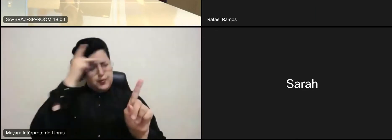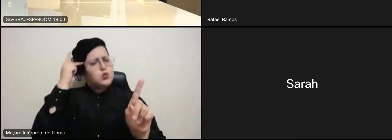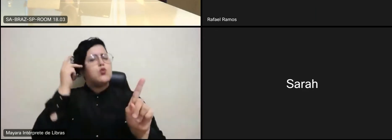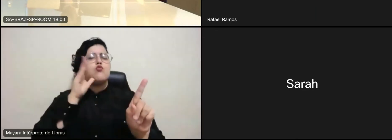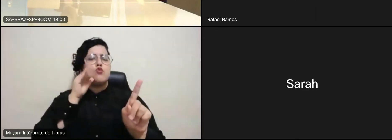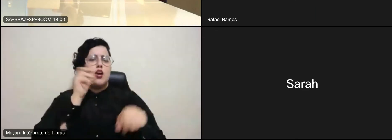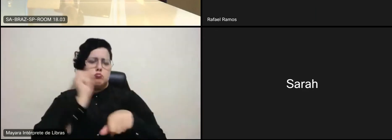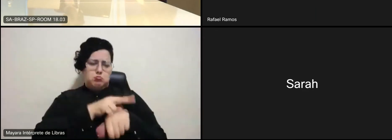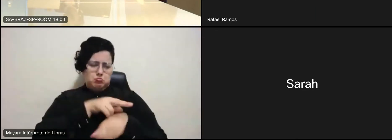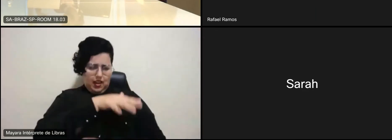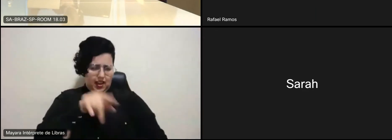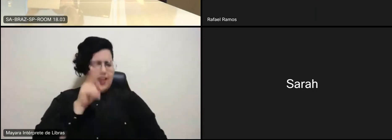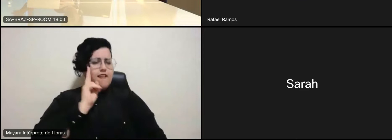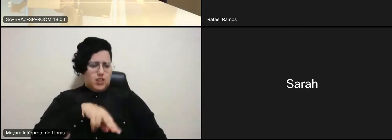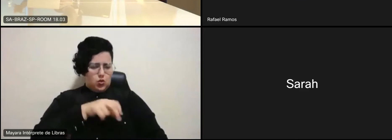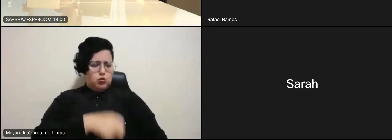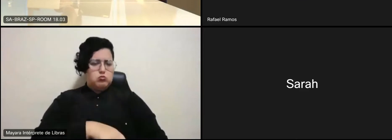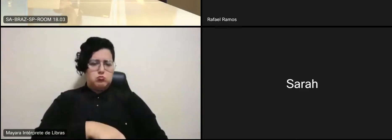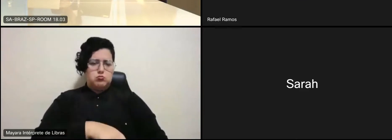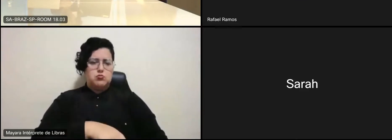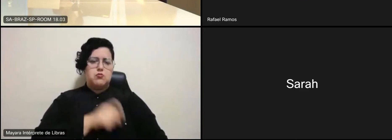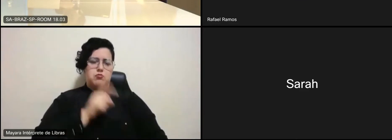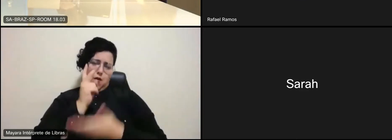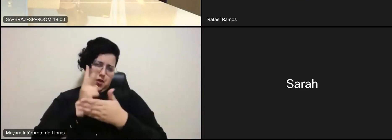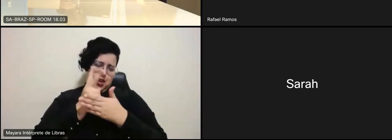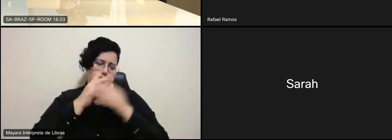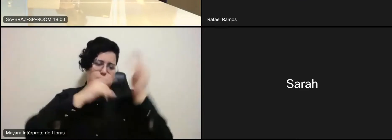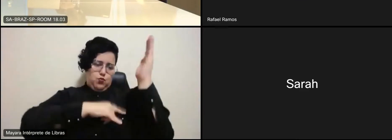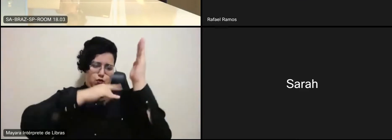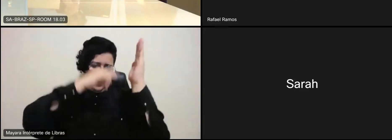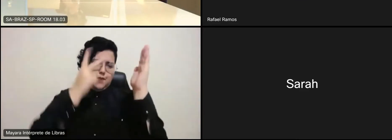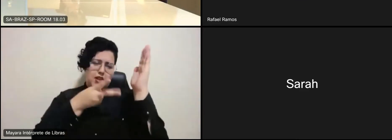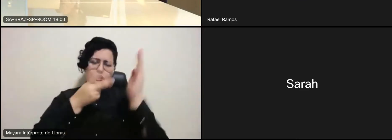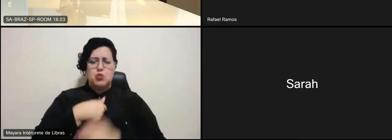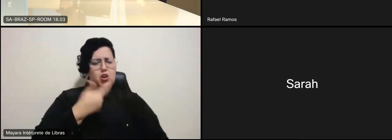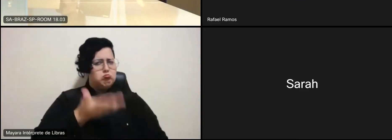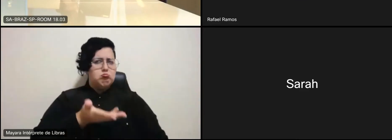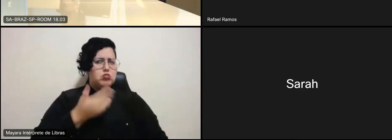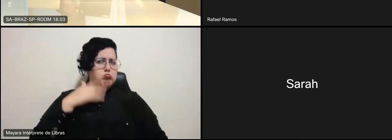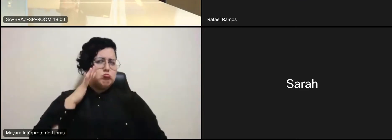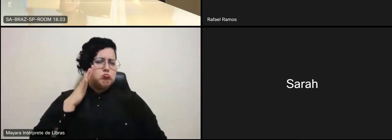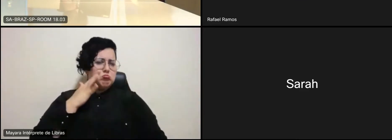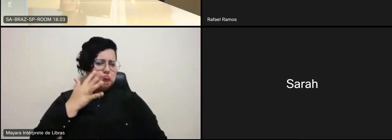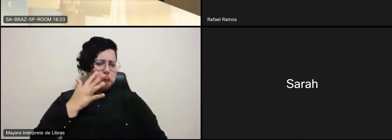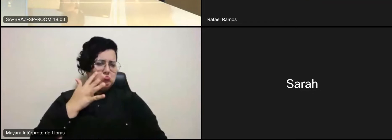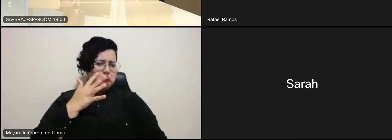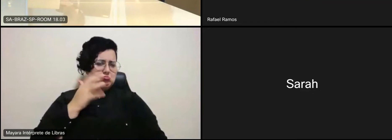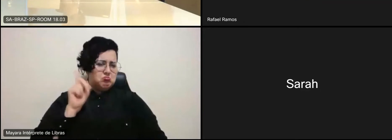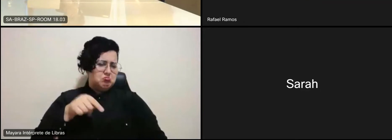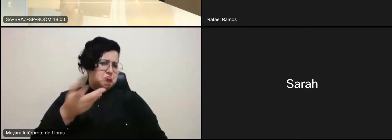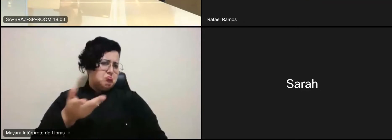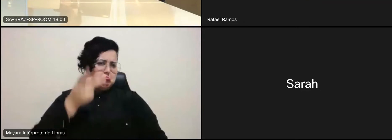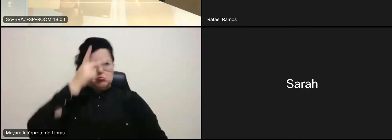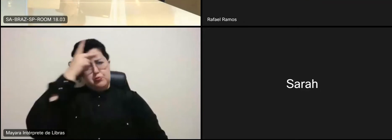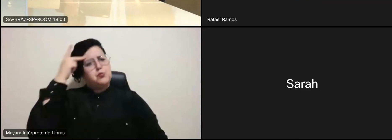da área X? Essa área ficava no meu andar, né? E aí naquela hora eu fiquei pensando, né, será que é alguma pessoa que